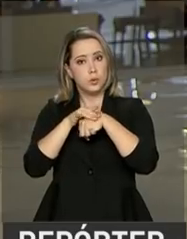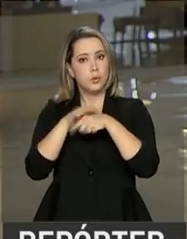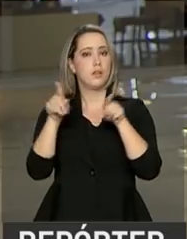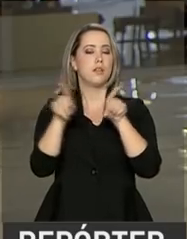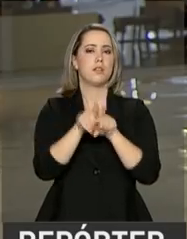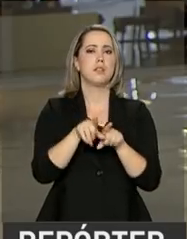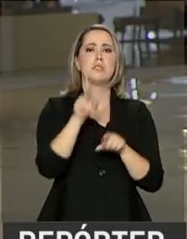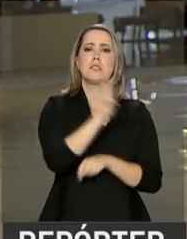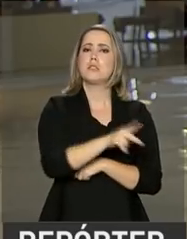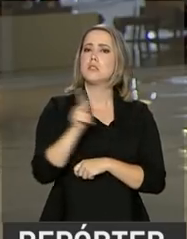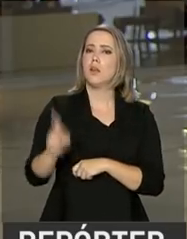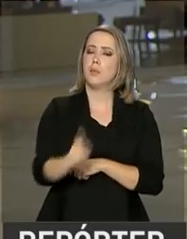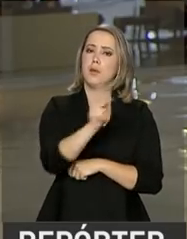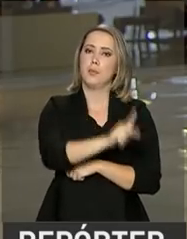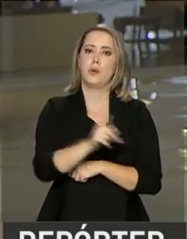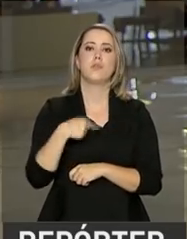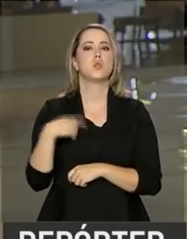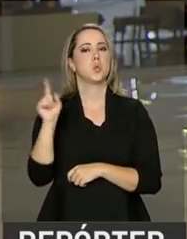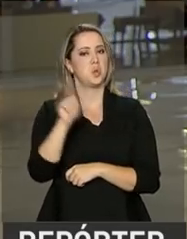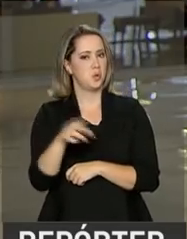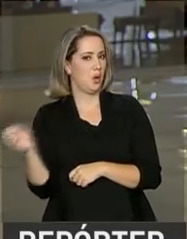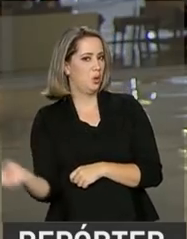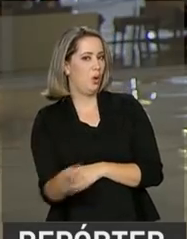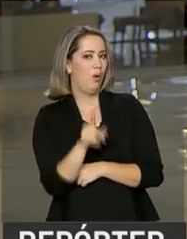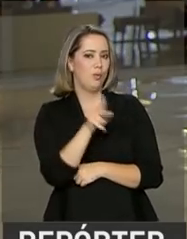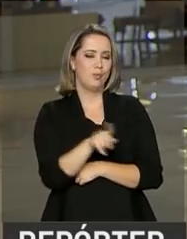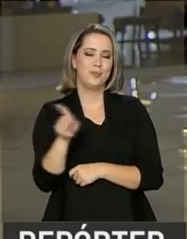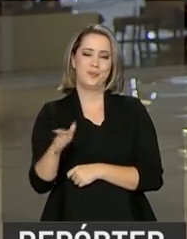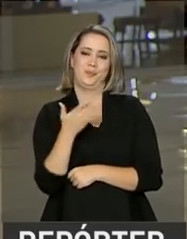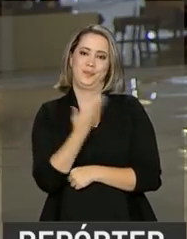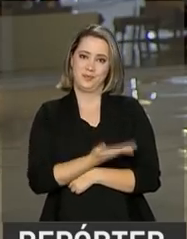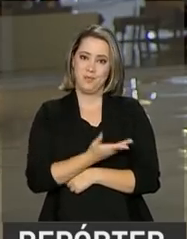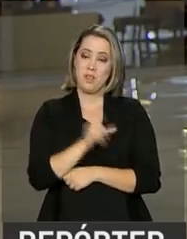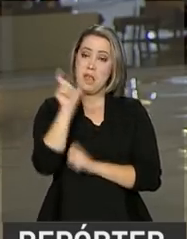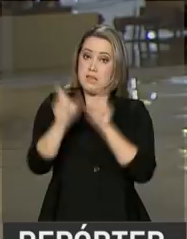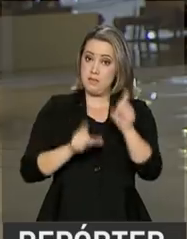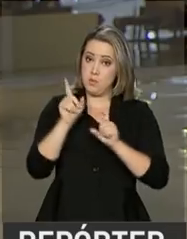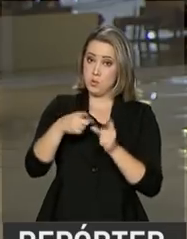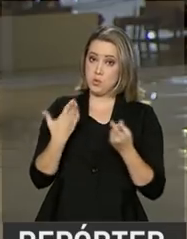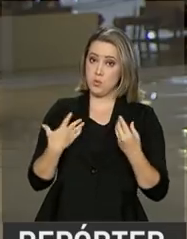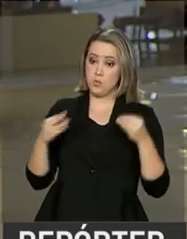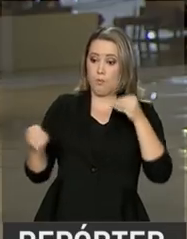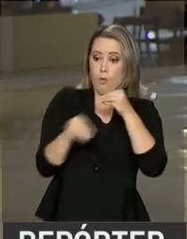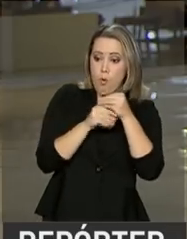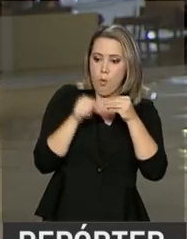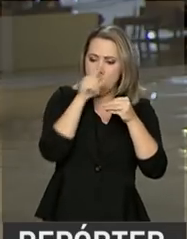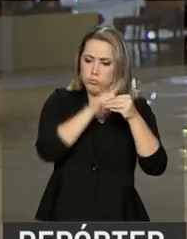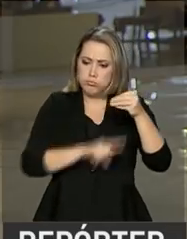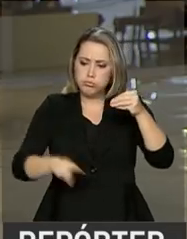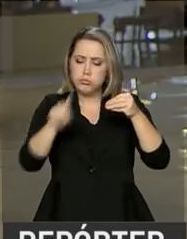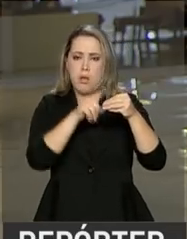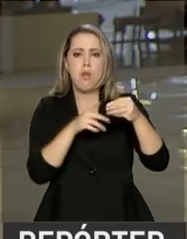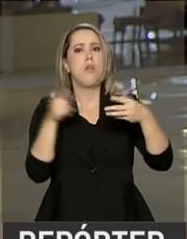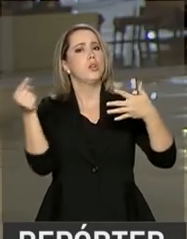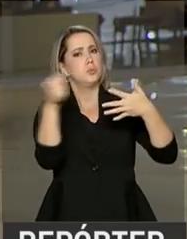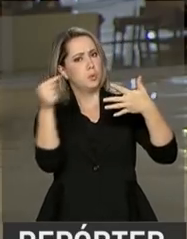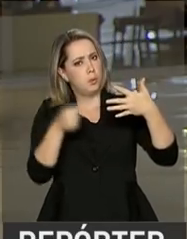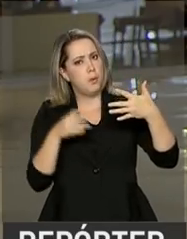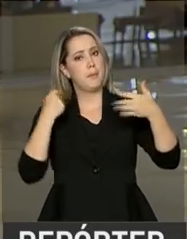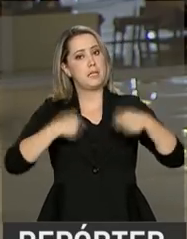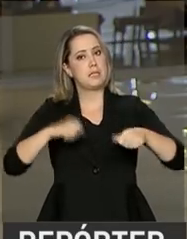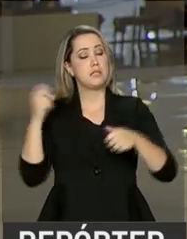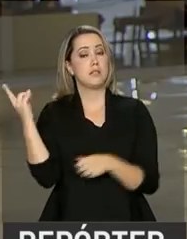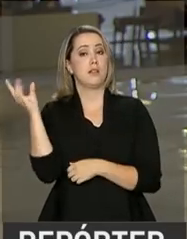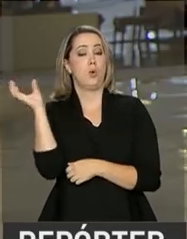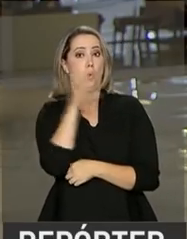além dos professores que são a novidade deste ano as pessoas que se enquadram nesses grupos devem se apressar porque